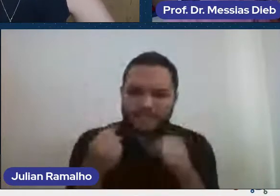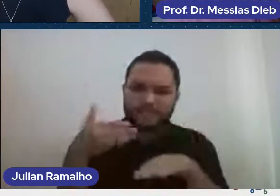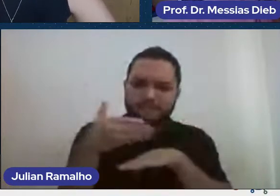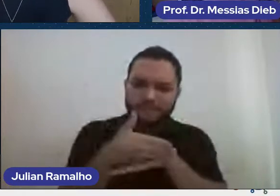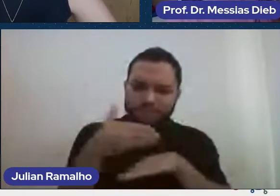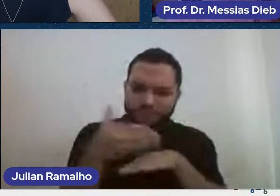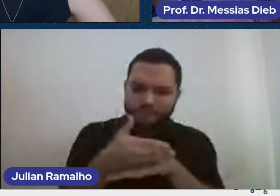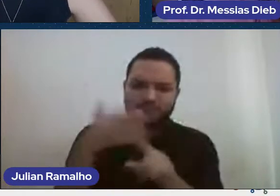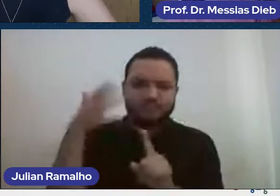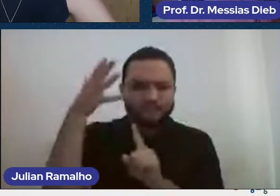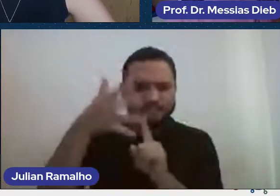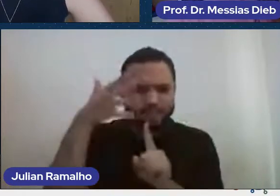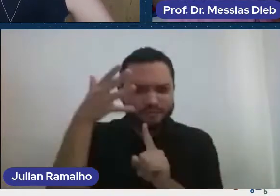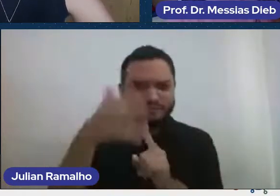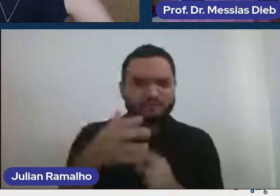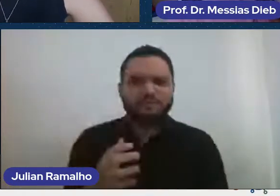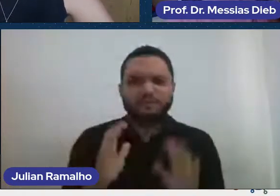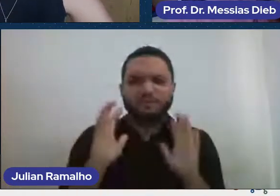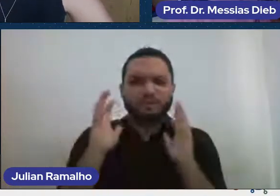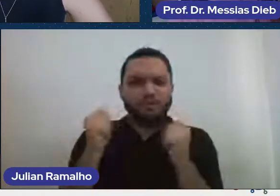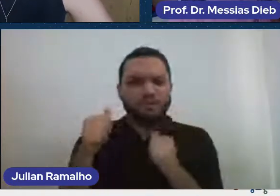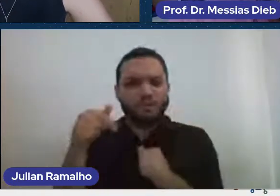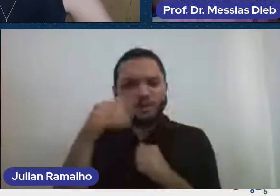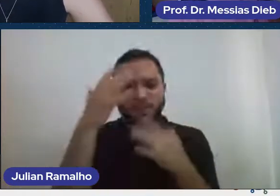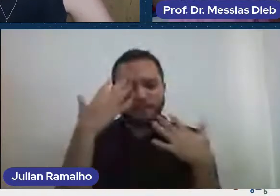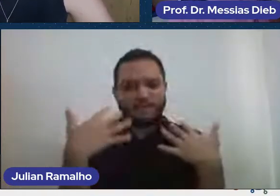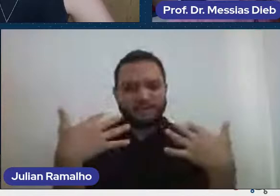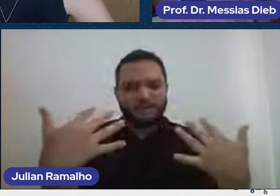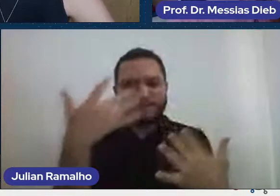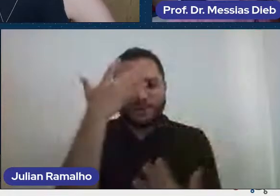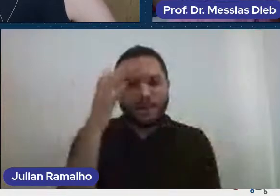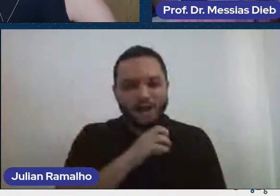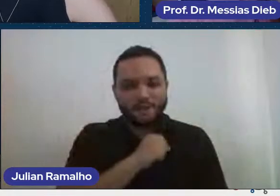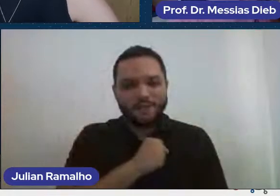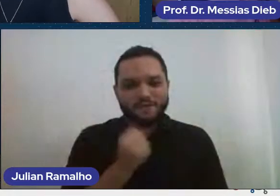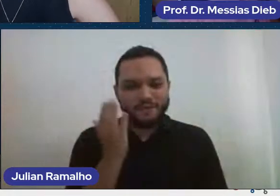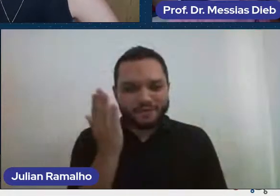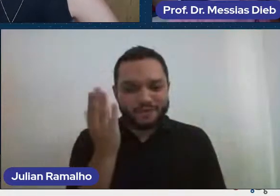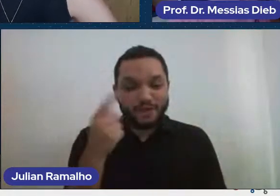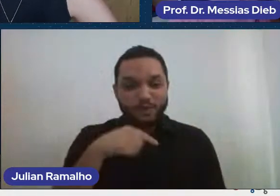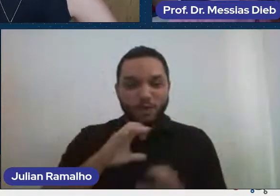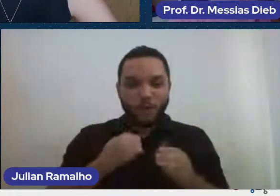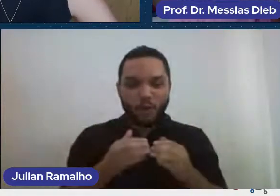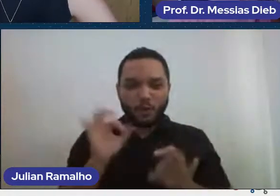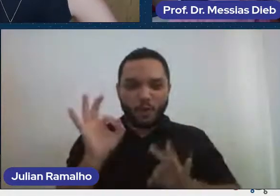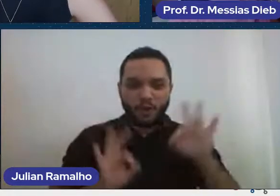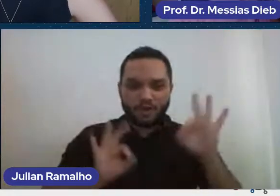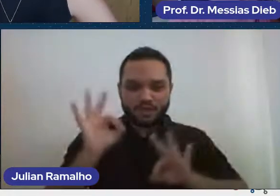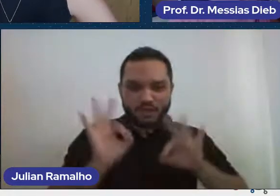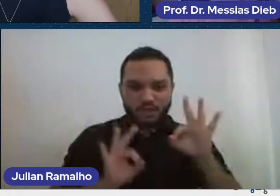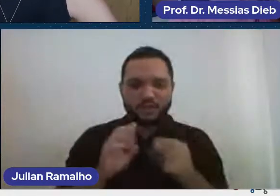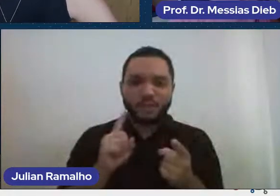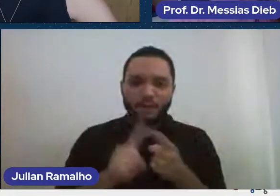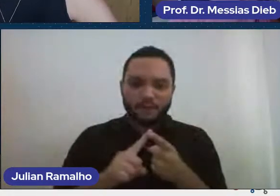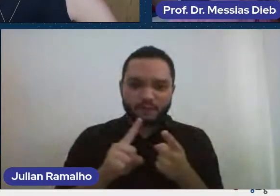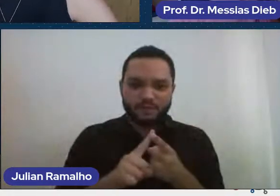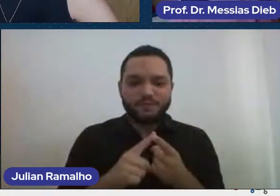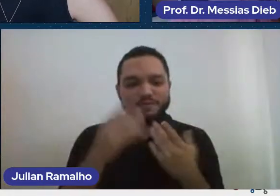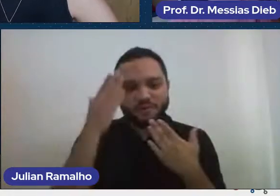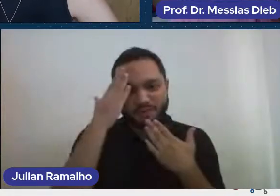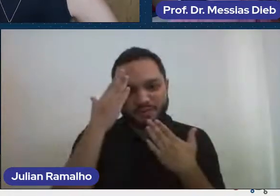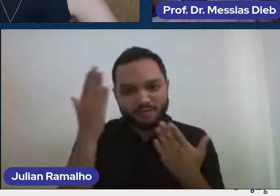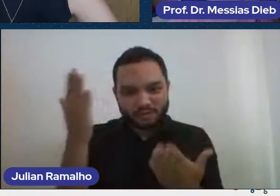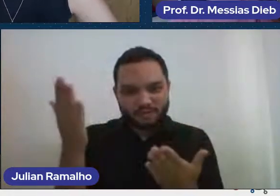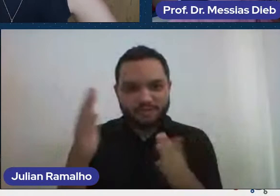Você que já é um querido aqui do nosso público da SMPC e por nós da comissão organizadora. Gostaria de agradecer também